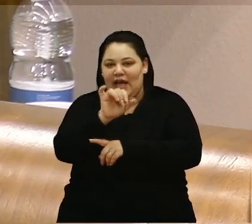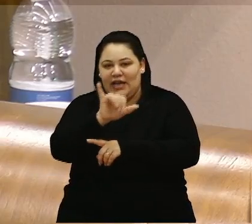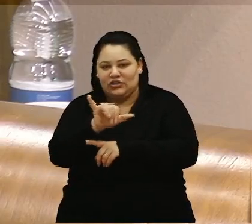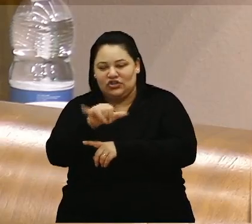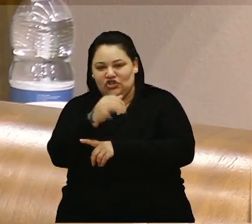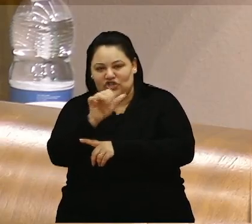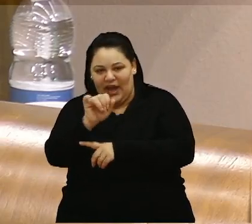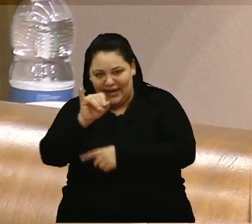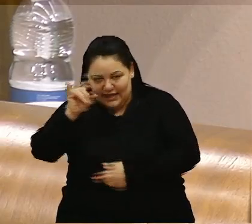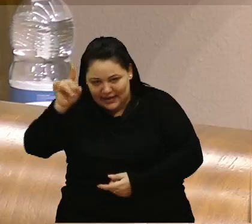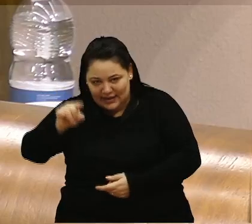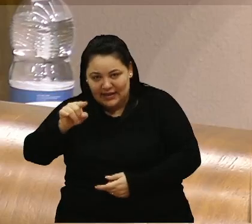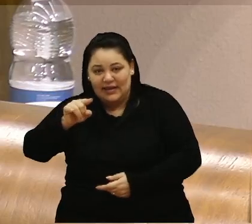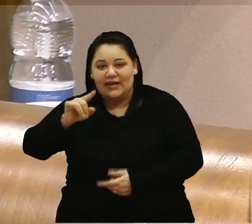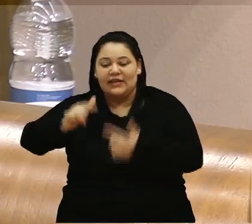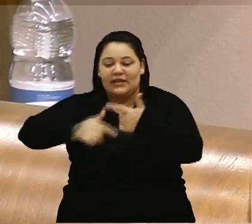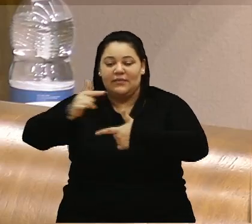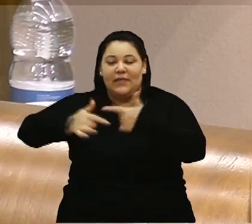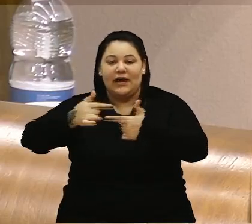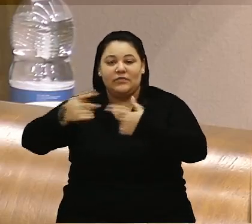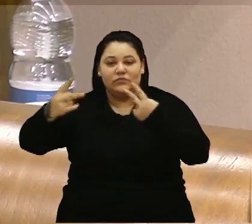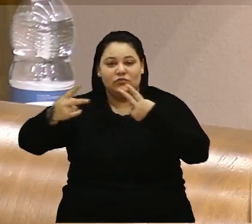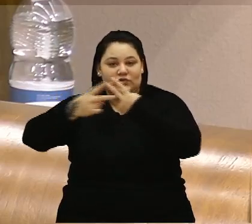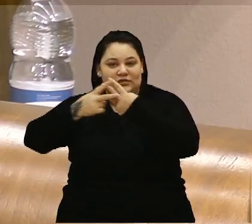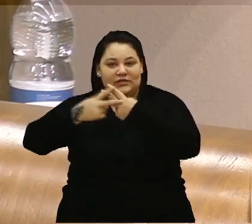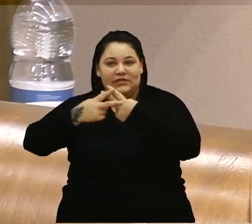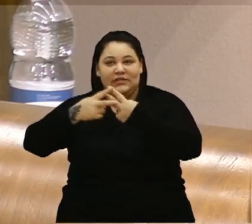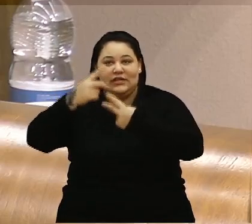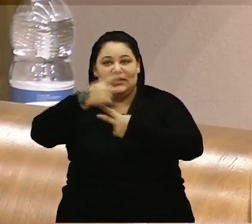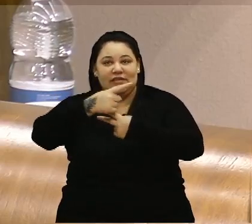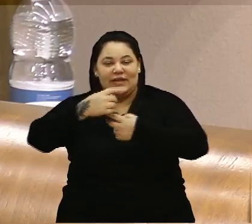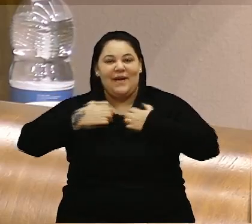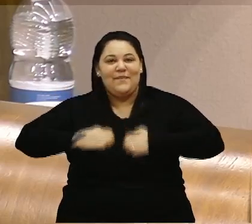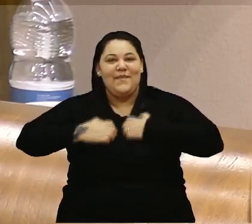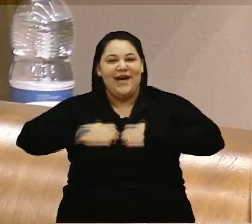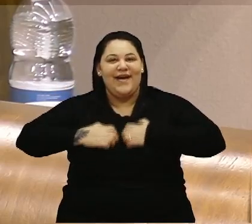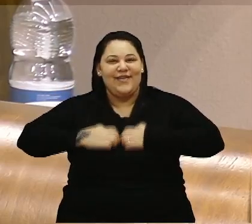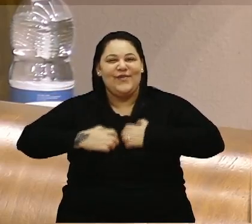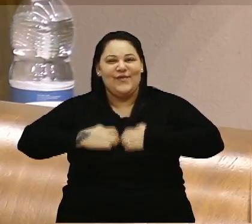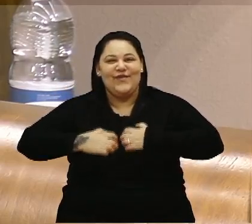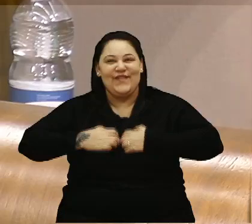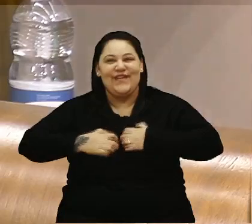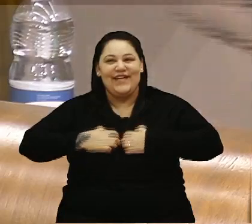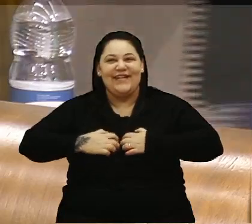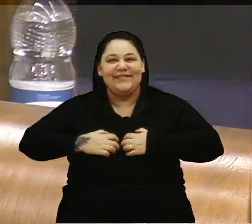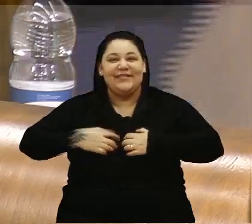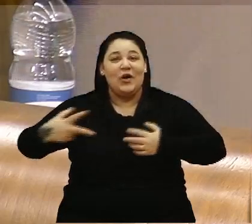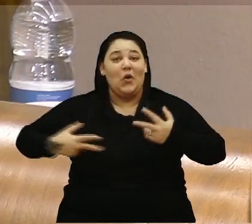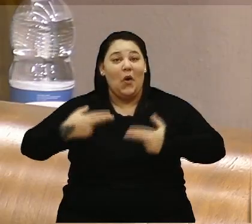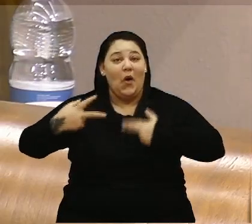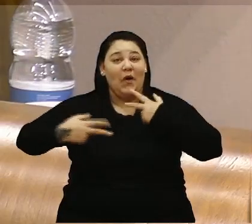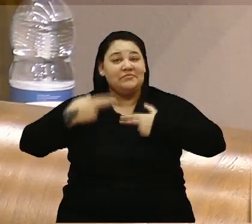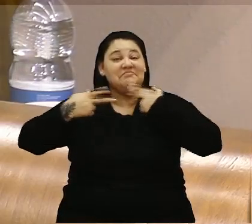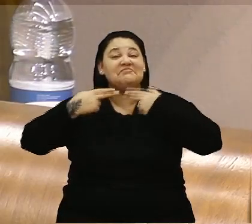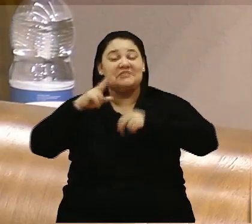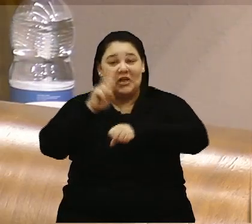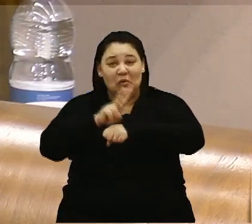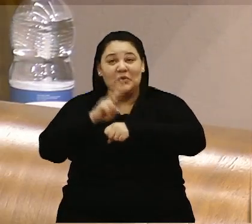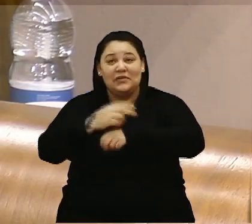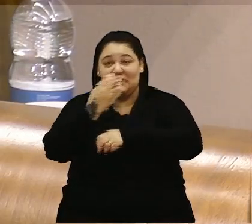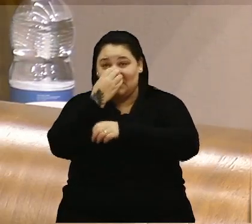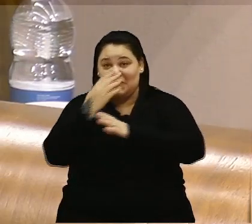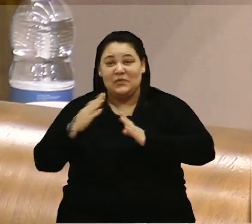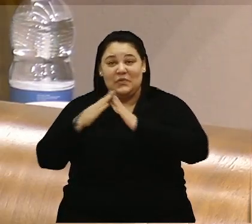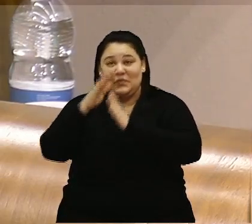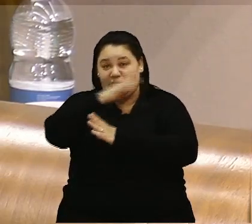ele funciona com os detentos que dão banho, tosa e cuidam do canil municipal do local. Eu